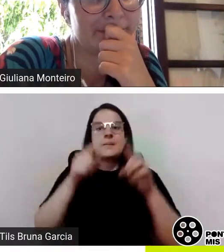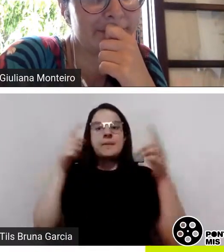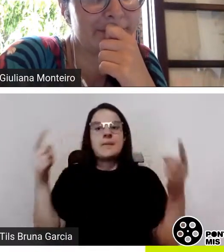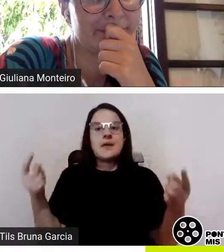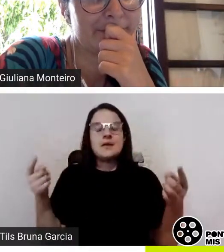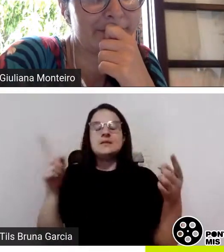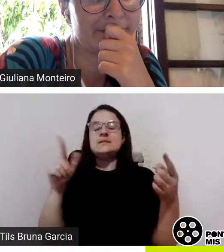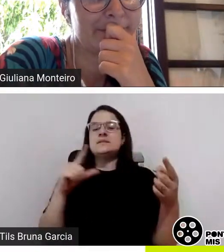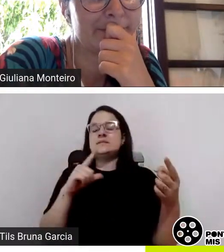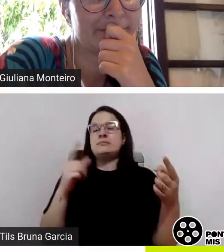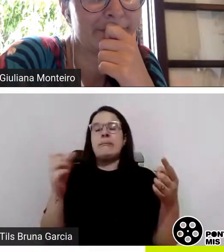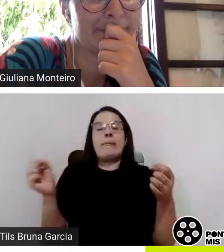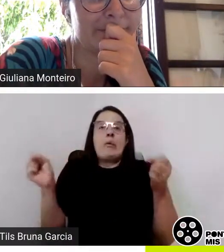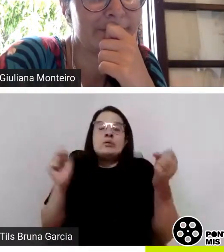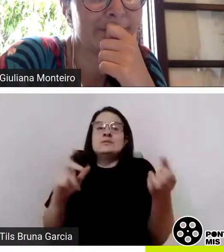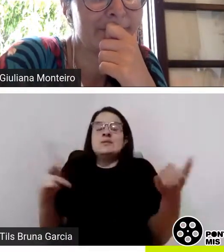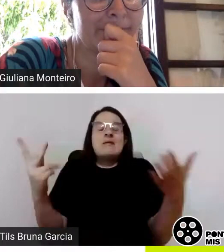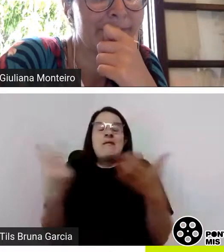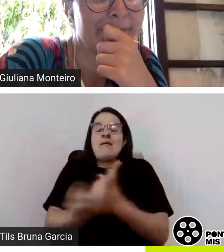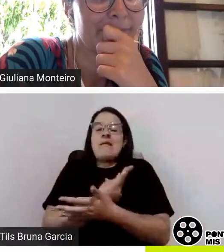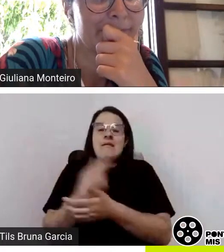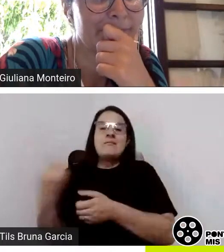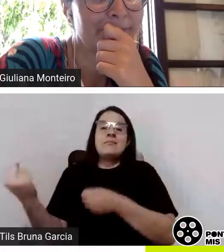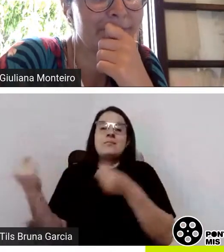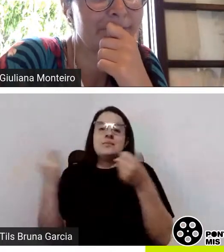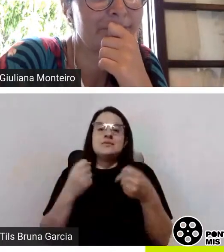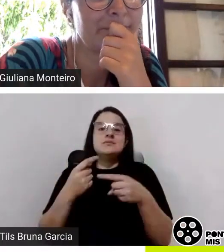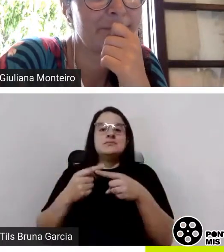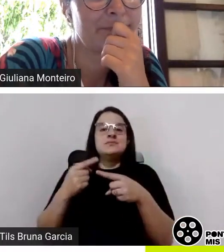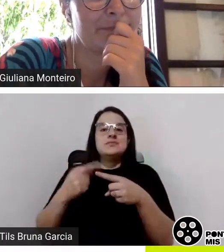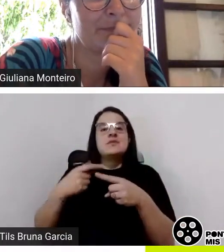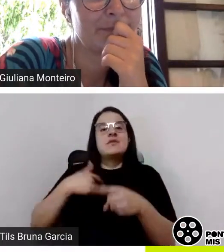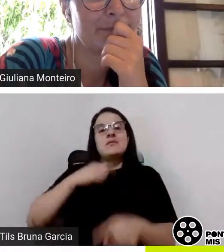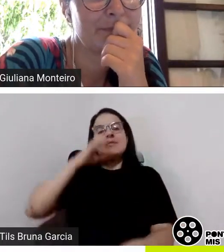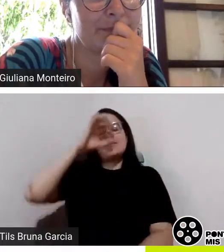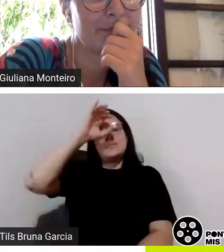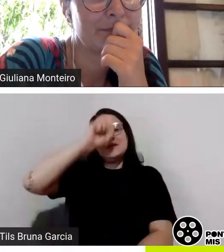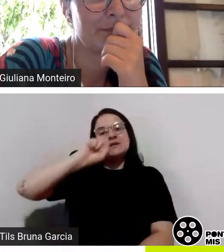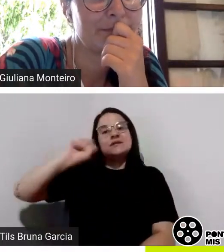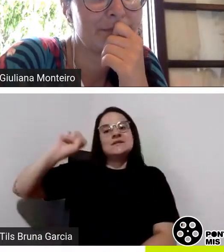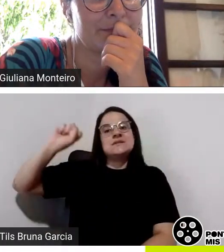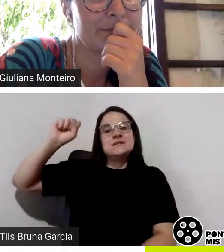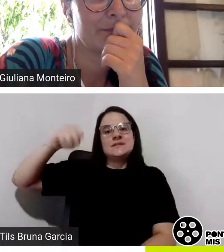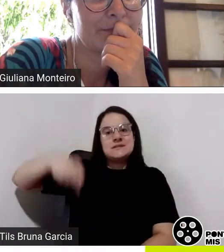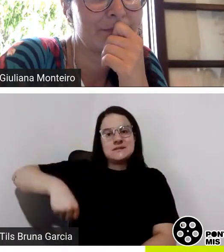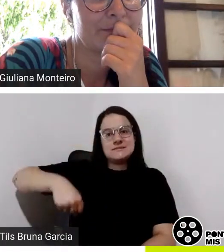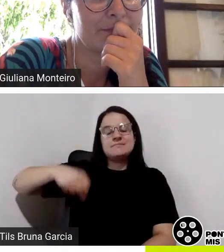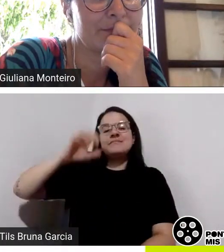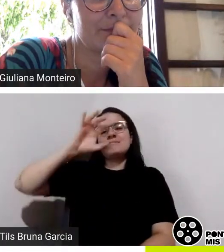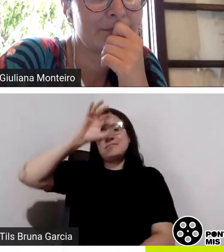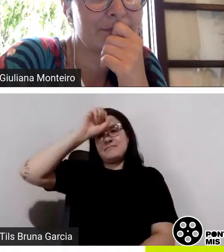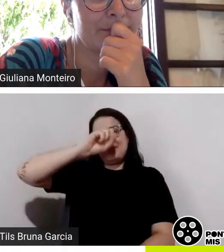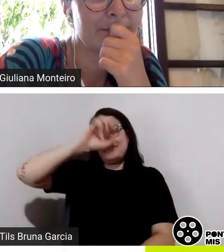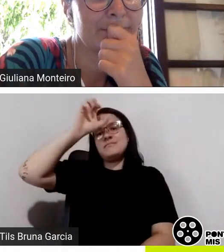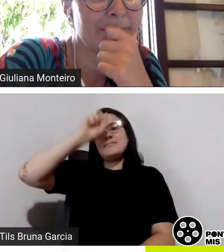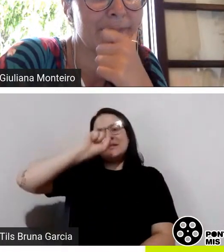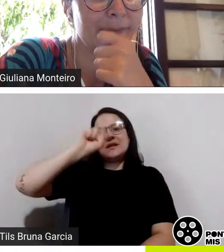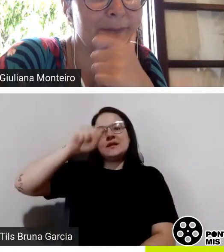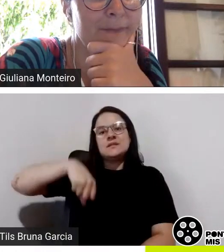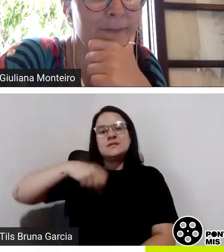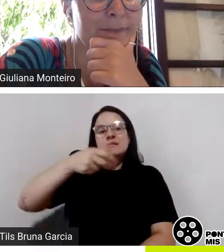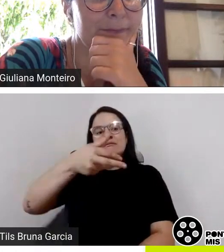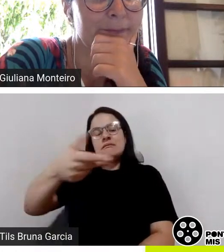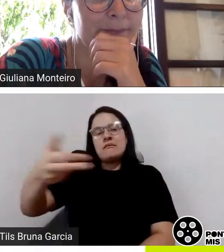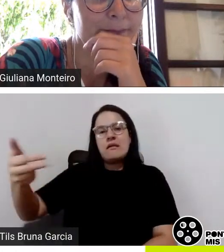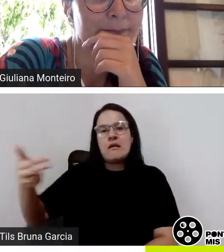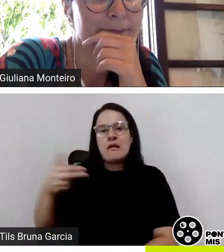muita chance de dar errado um negócio desse. Então, foi um aprendizado muito para todo mundo, assim, como fazer um programa de 40 minutos sem ninguém entrar